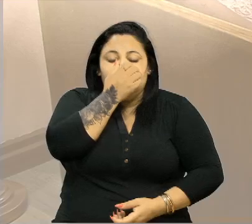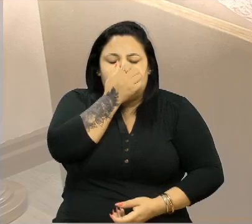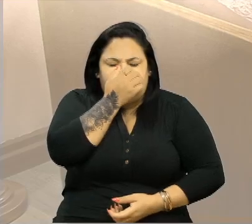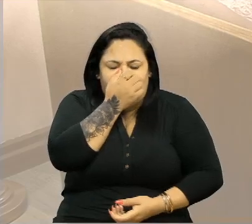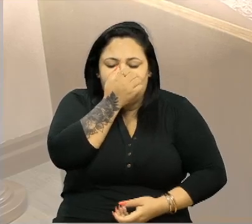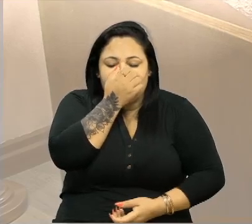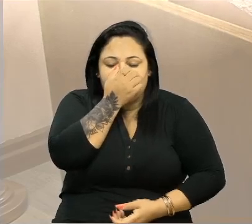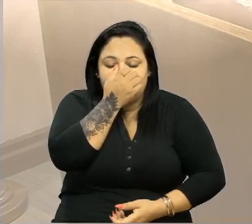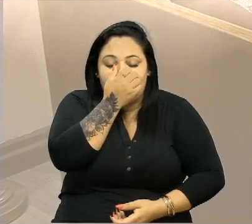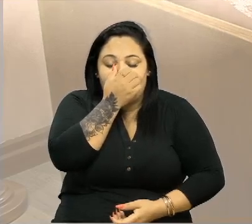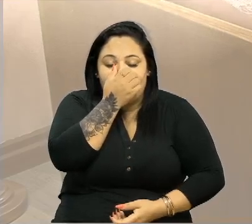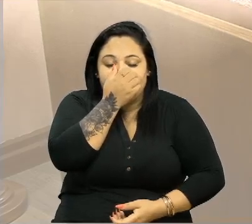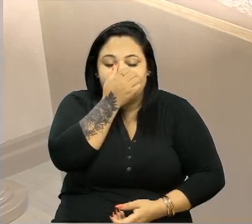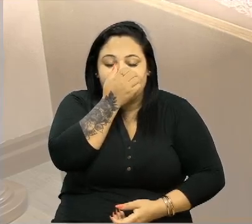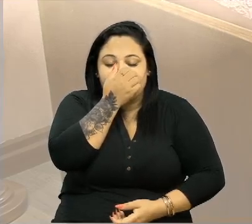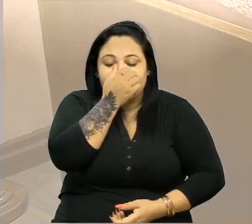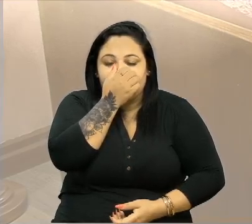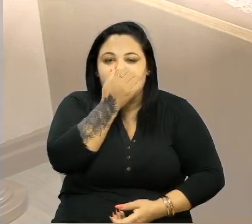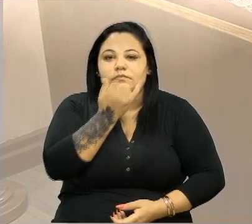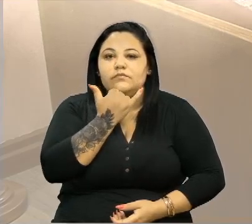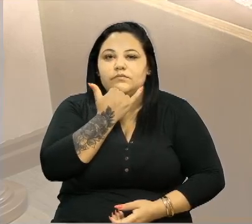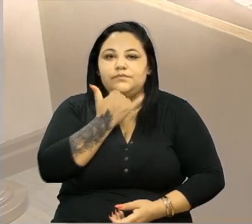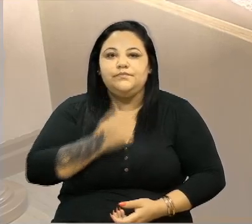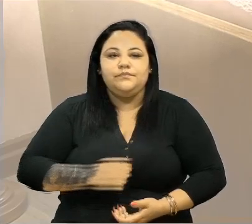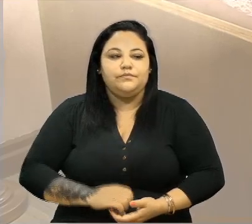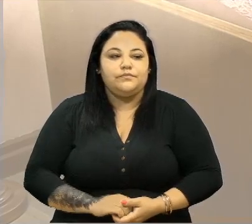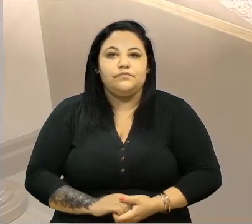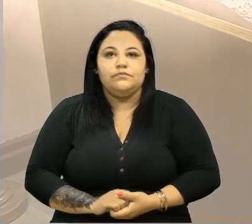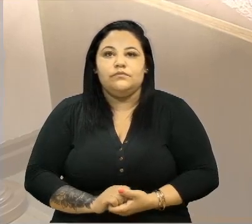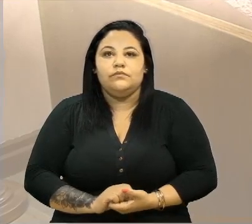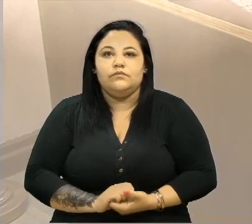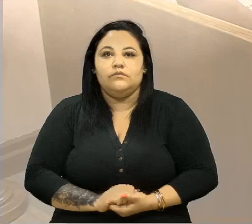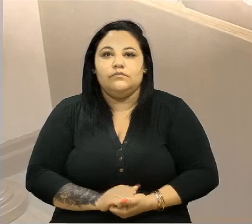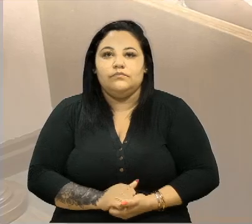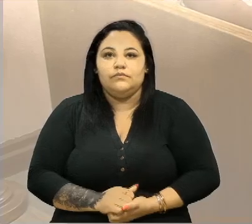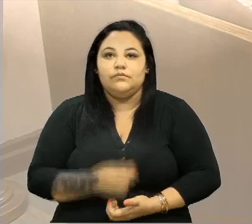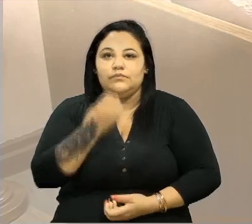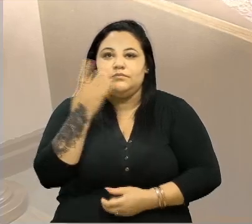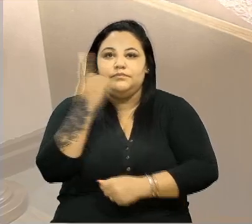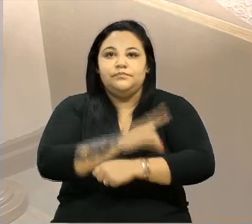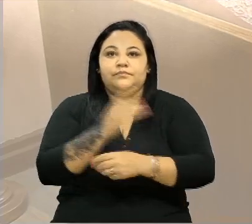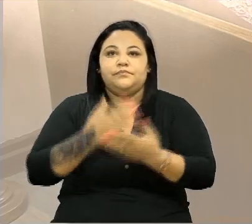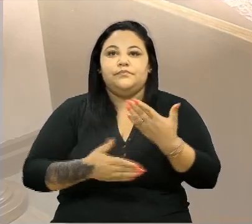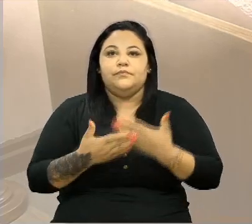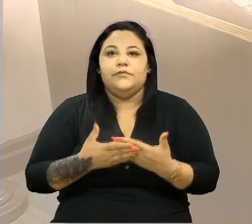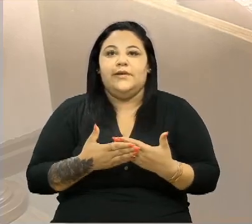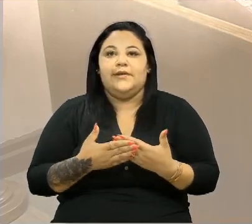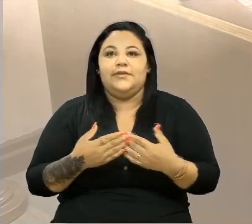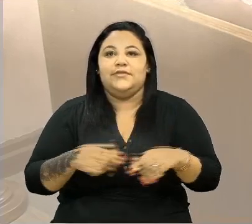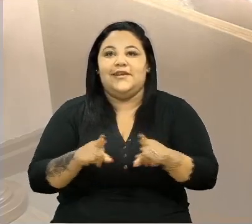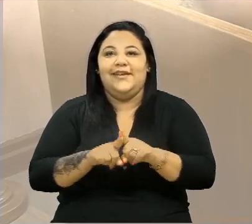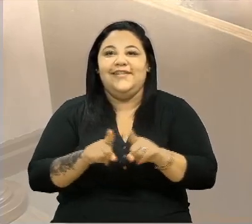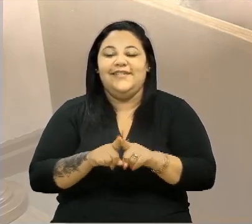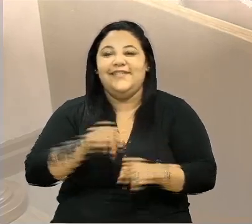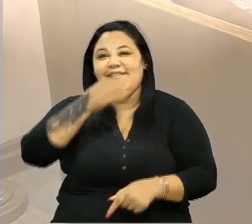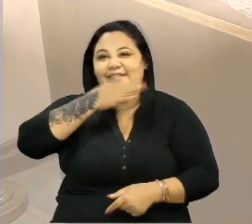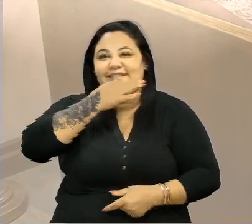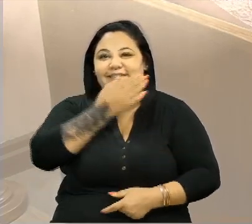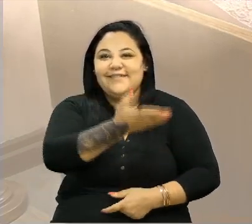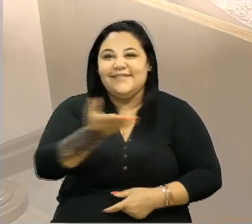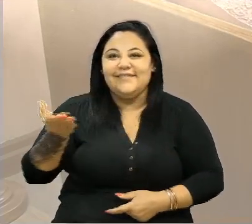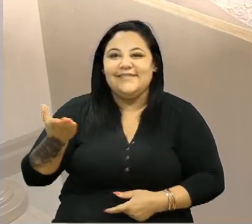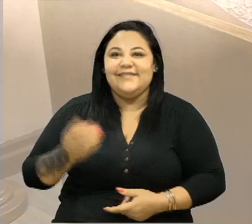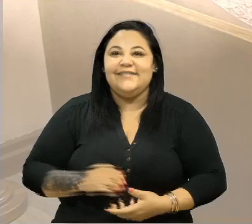Bom dia a todos. Marisol Santos, presidente da Câmara de Vereadores de Caxias do Sul, senhor Adriano